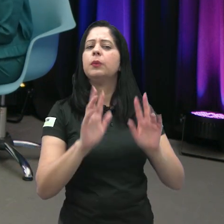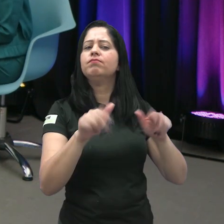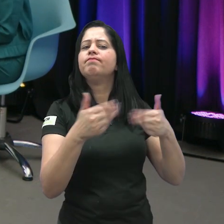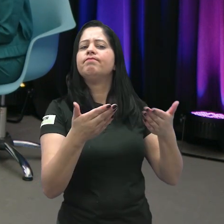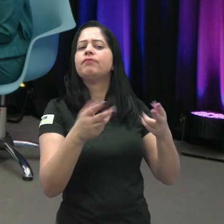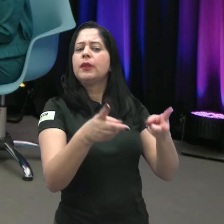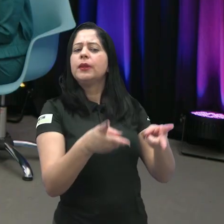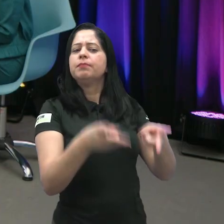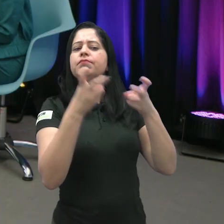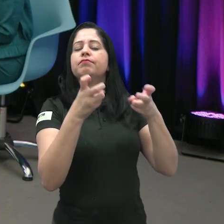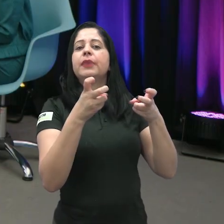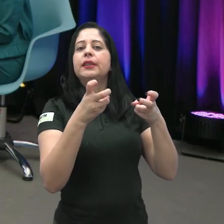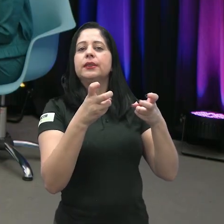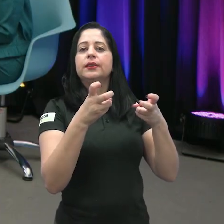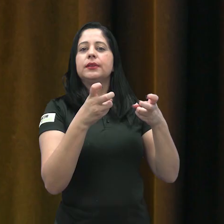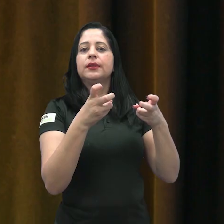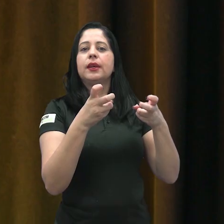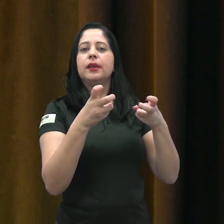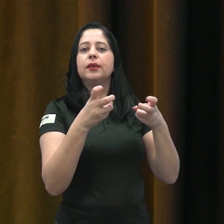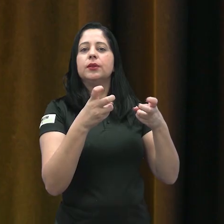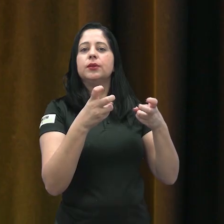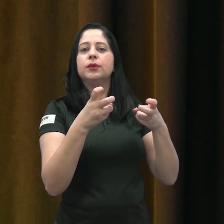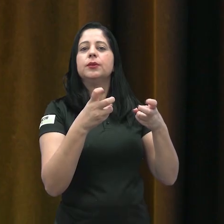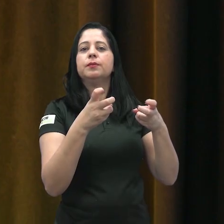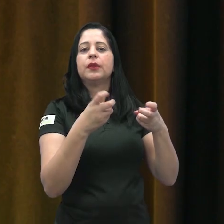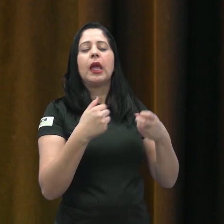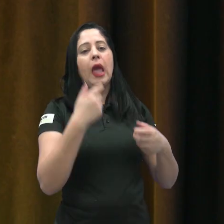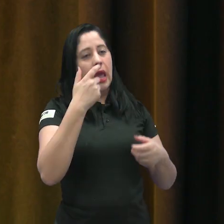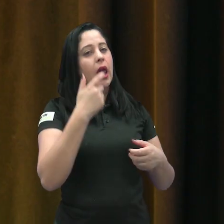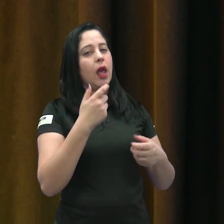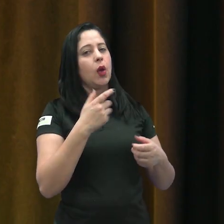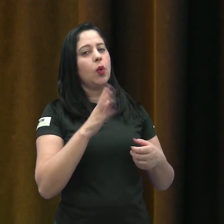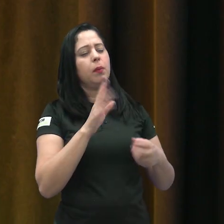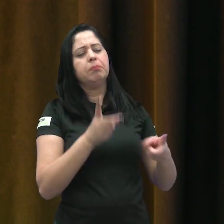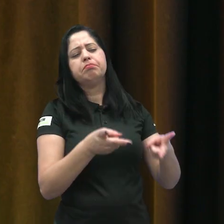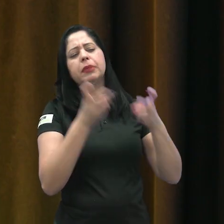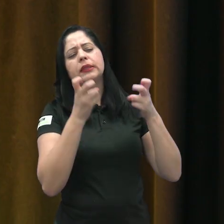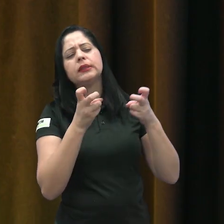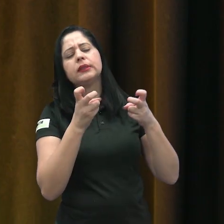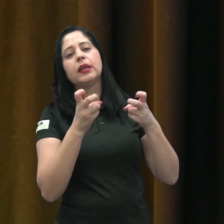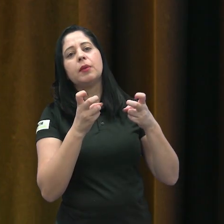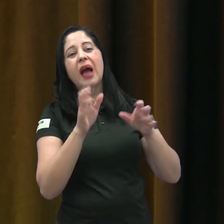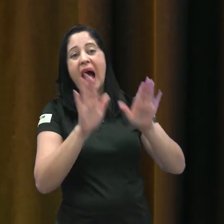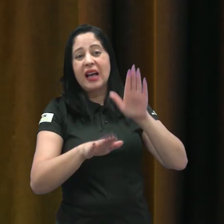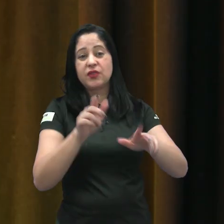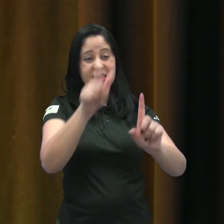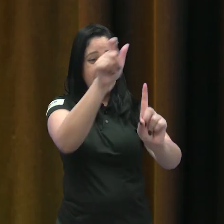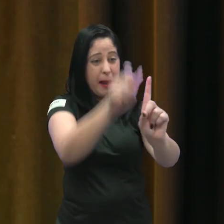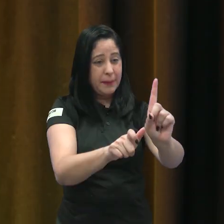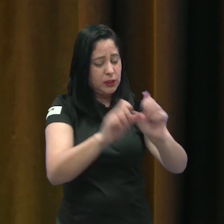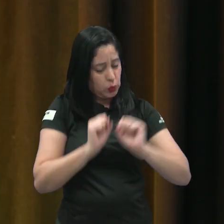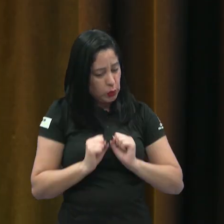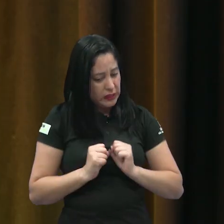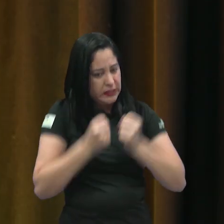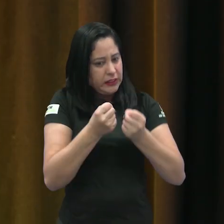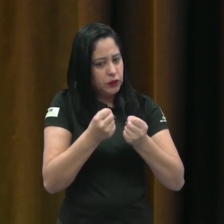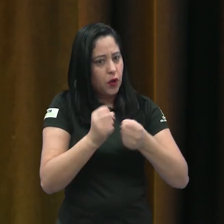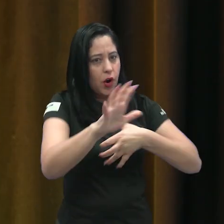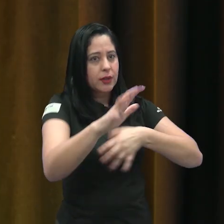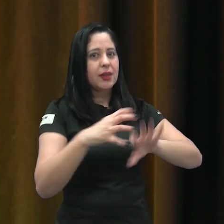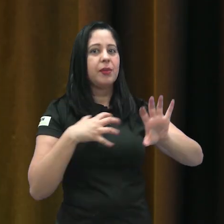percebo muito, né, ao longo desse tempo todo estudando e atendendo, é assim, às vezes a pessoa até se esforça para ser